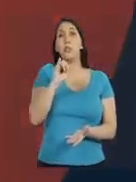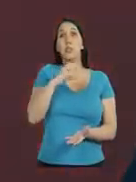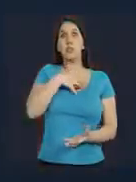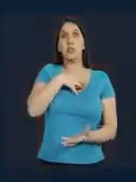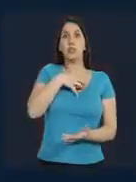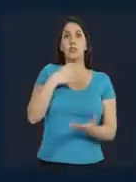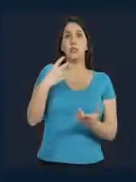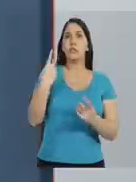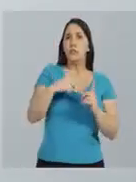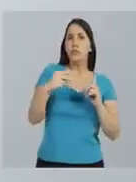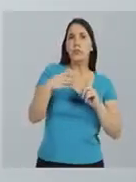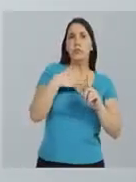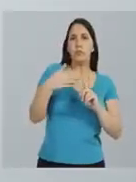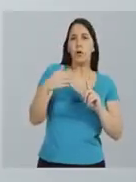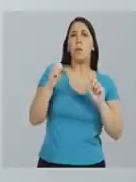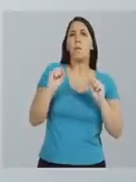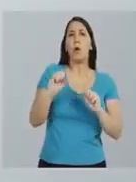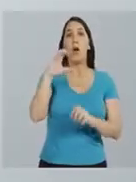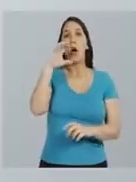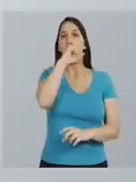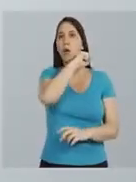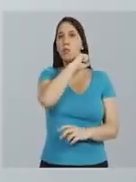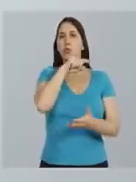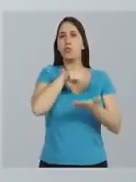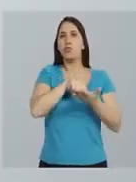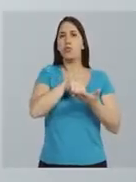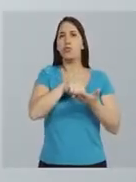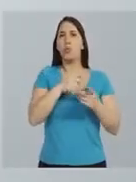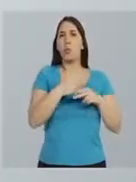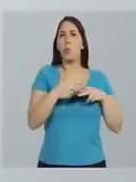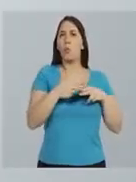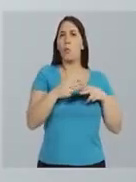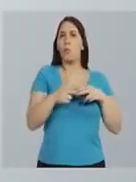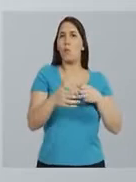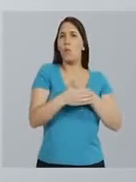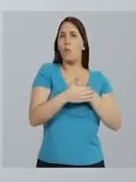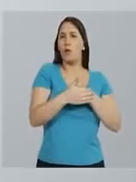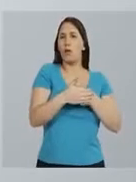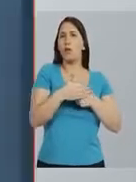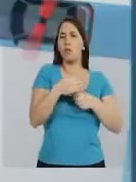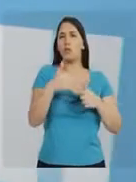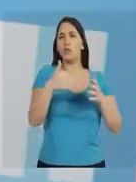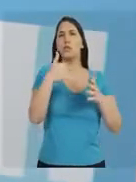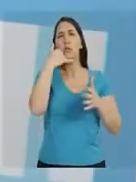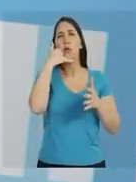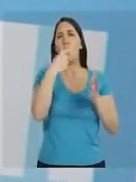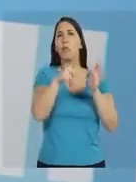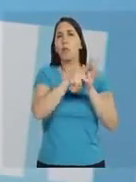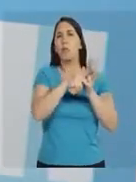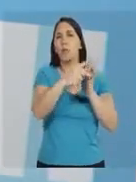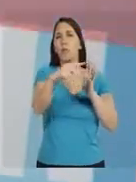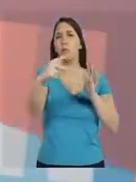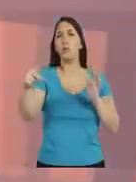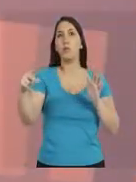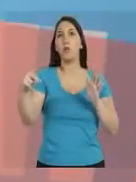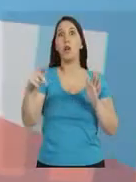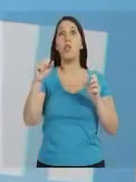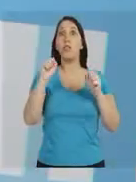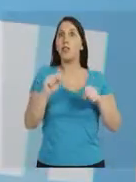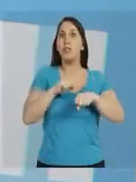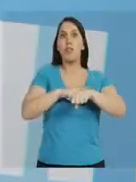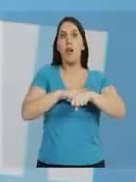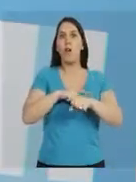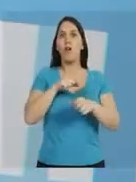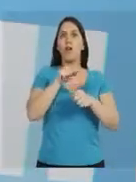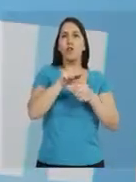iminente, a mulher pode rapidamente acionar o botão de forma discreta e silenciosa no seu celular, emitindo na hora um alerta